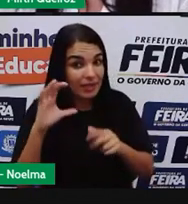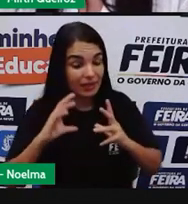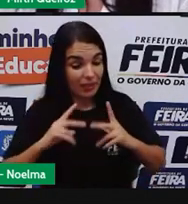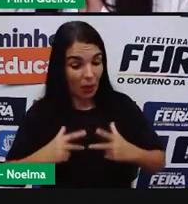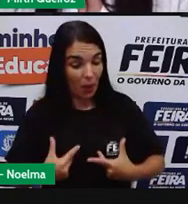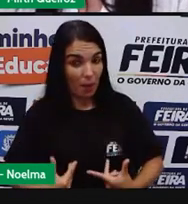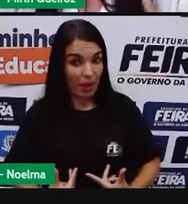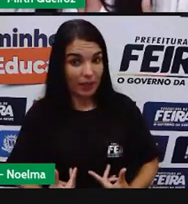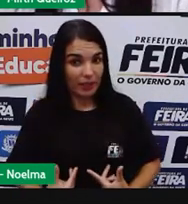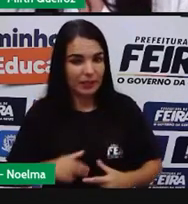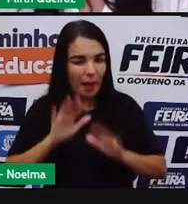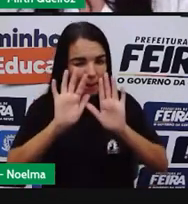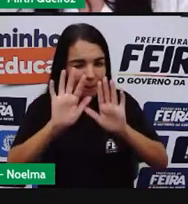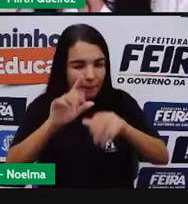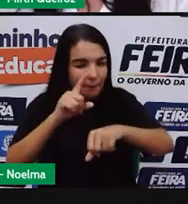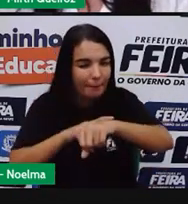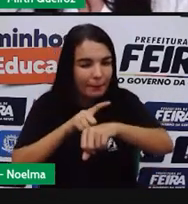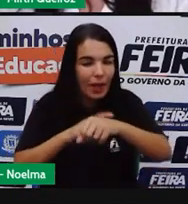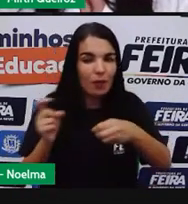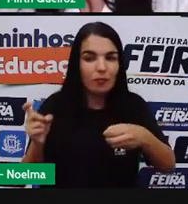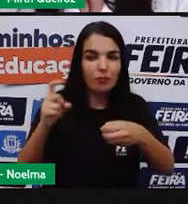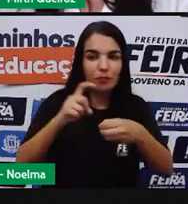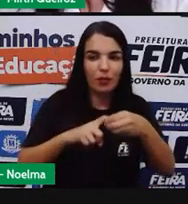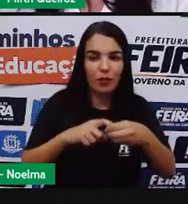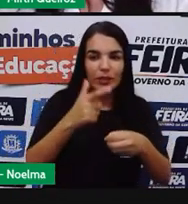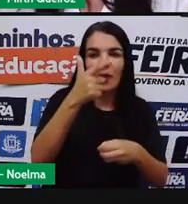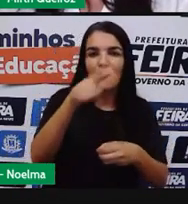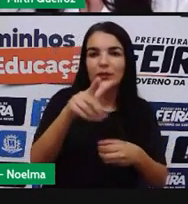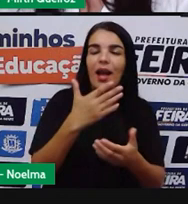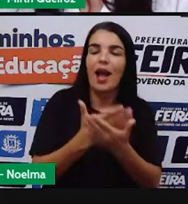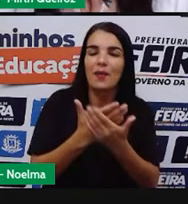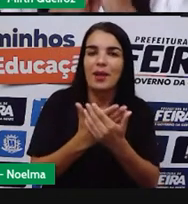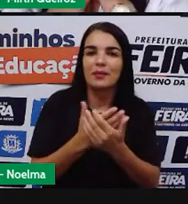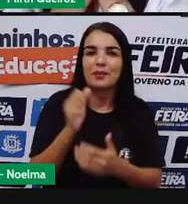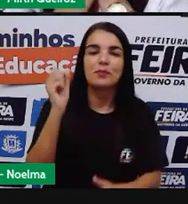humanas, certo? Mas daqui a pouquinho a Pro volta com mais uma aula para